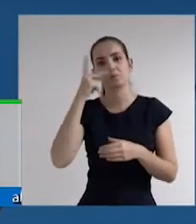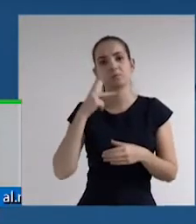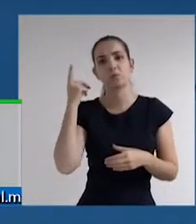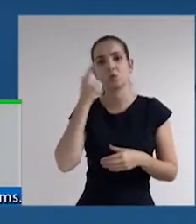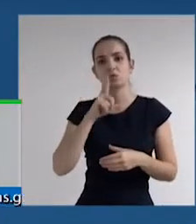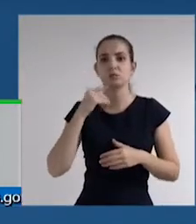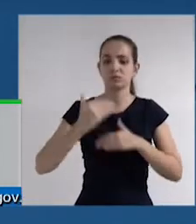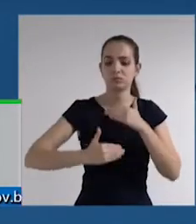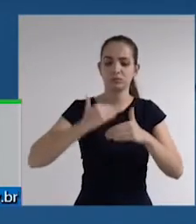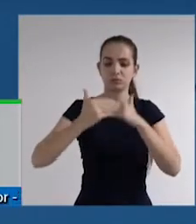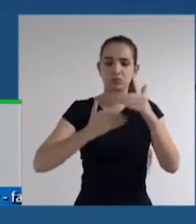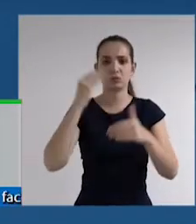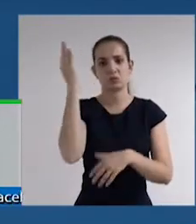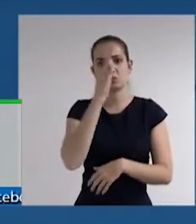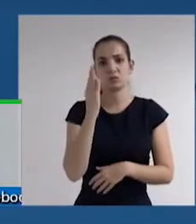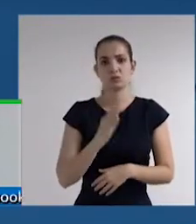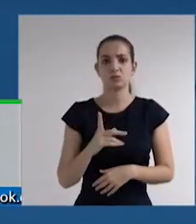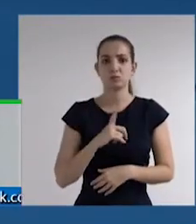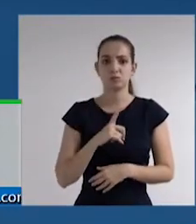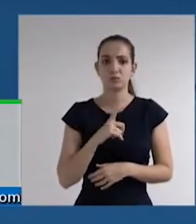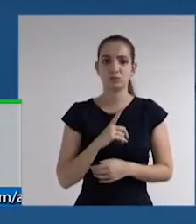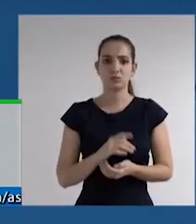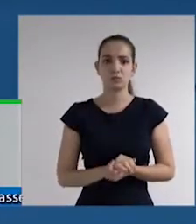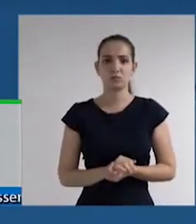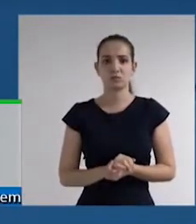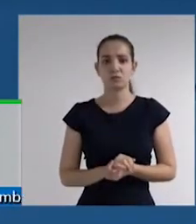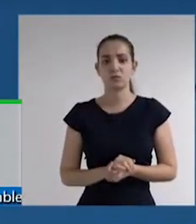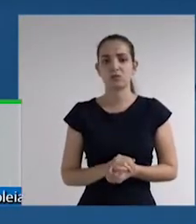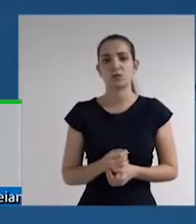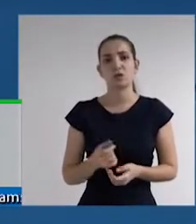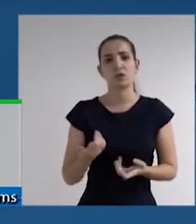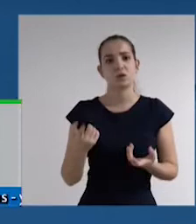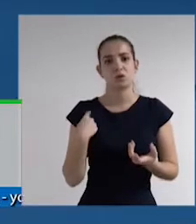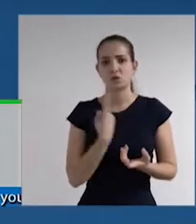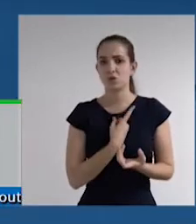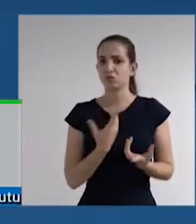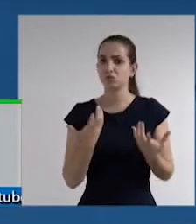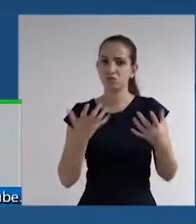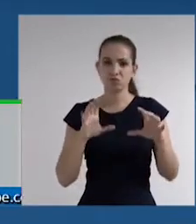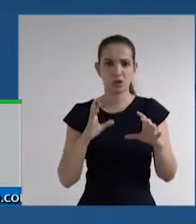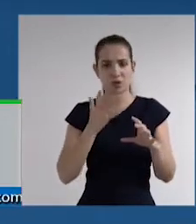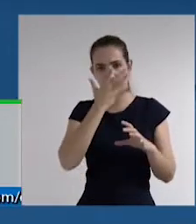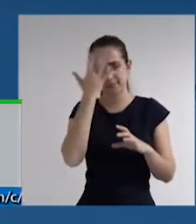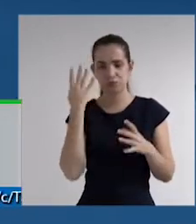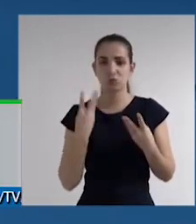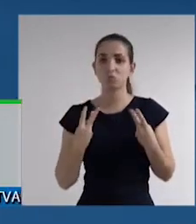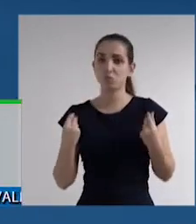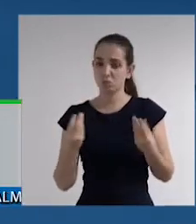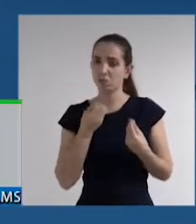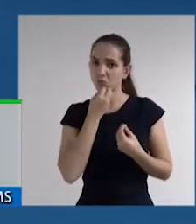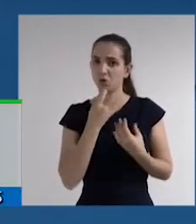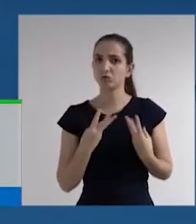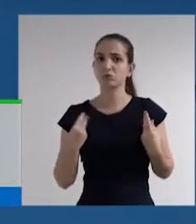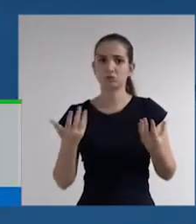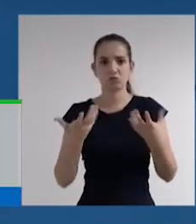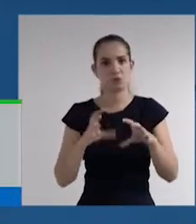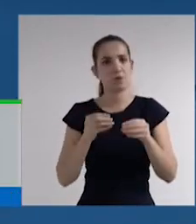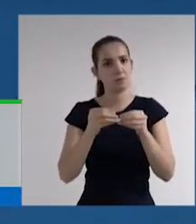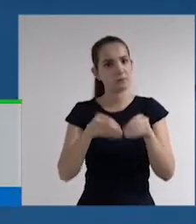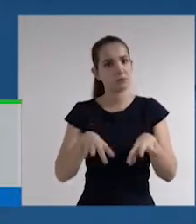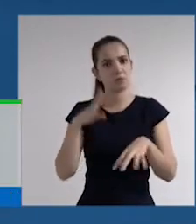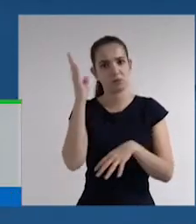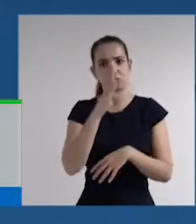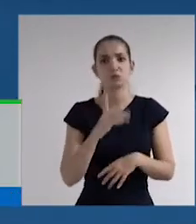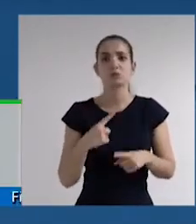avanços que o Brasil teve, e não interessa a ninguém de bom senso do Brasil quebrar o Brasil, porque